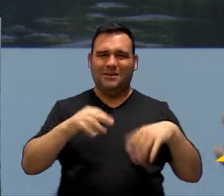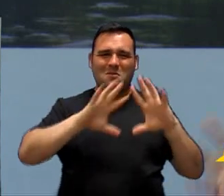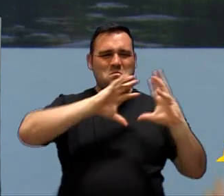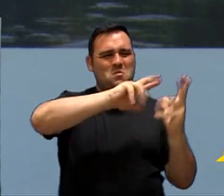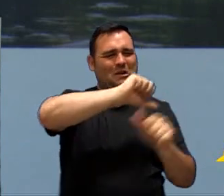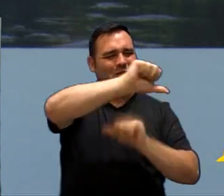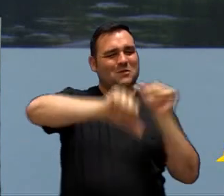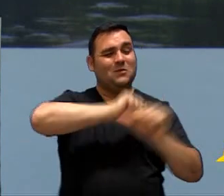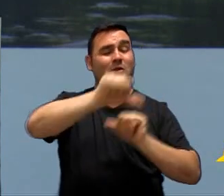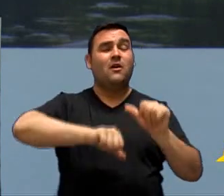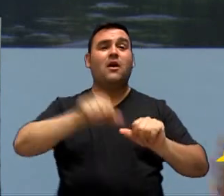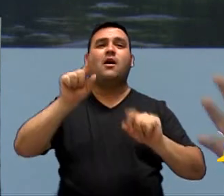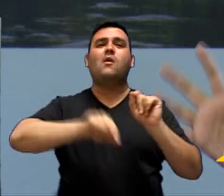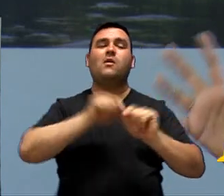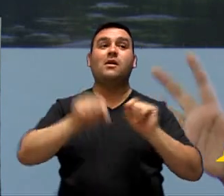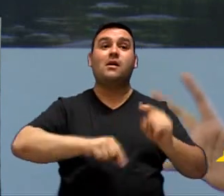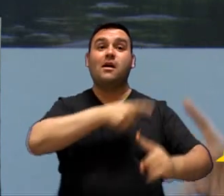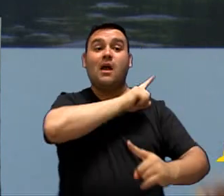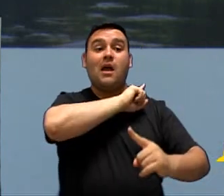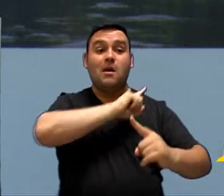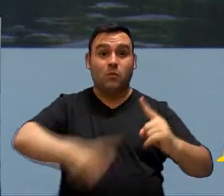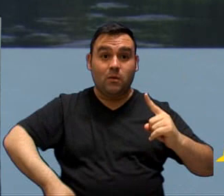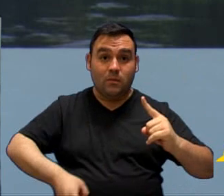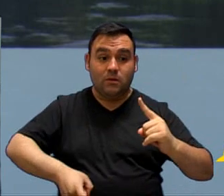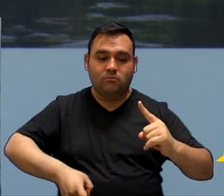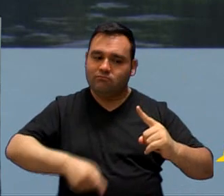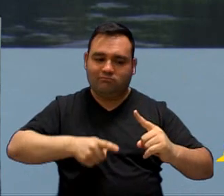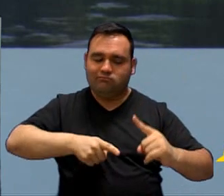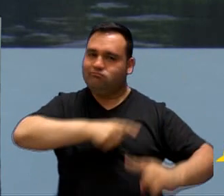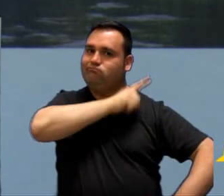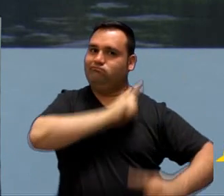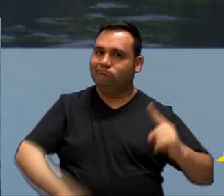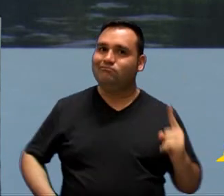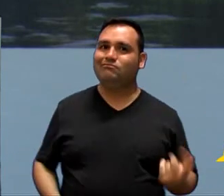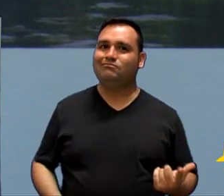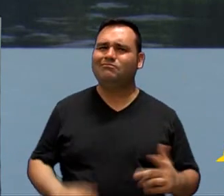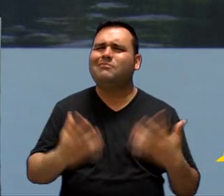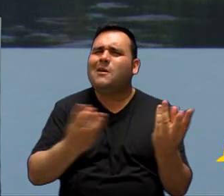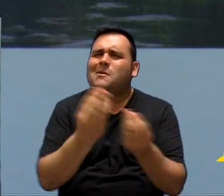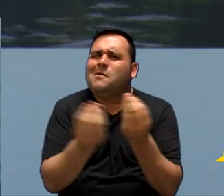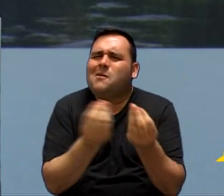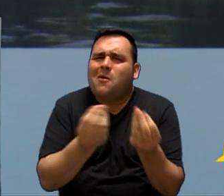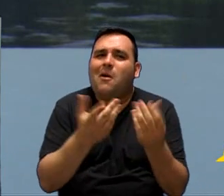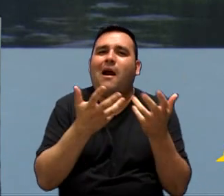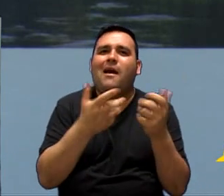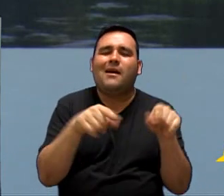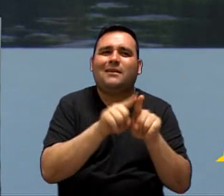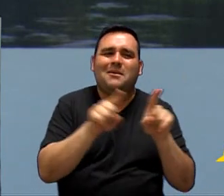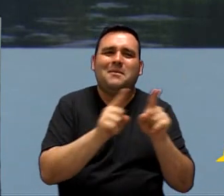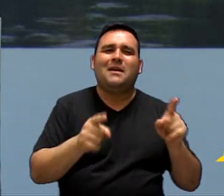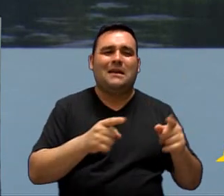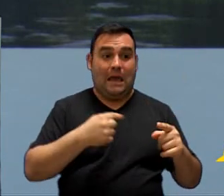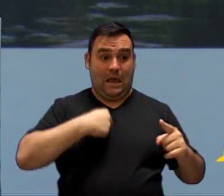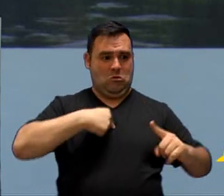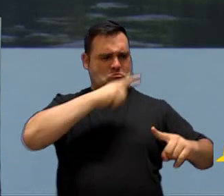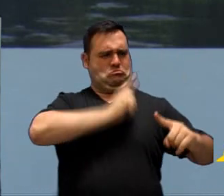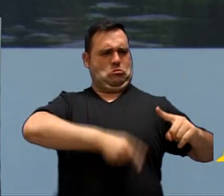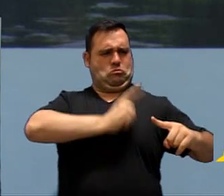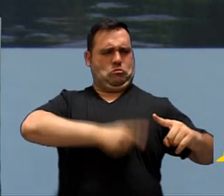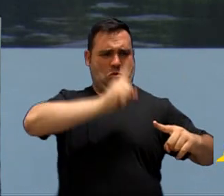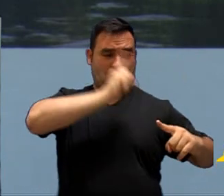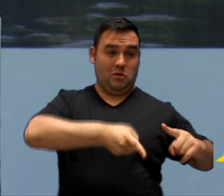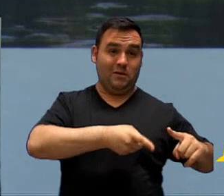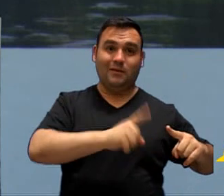e um dos lemas era "é proibido proibir". E eu quero realmente que a gente se pegue nesse lema, que seja proibido